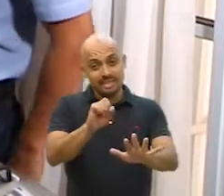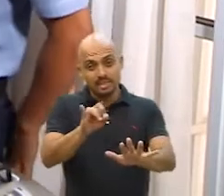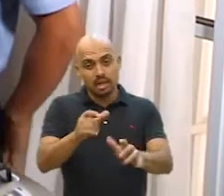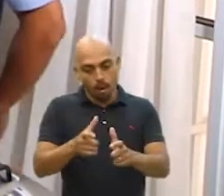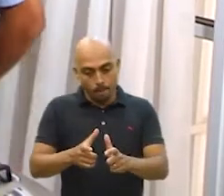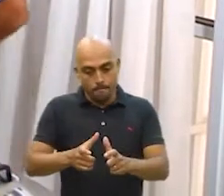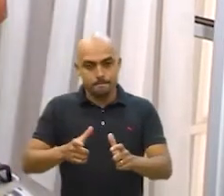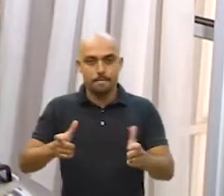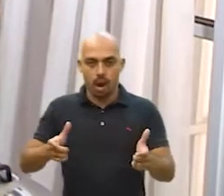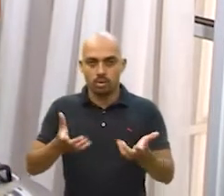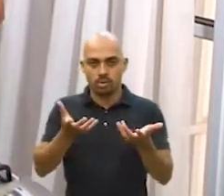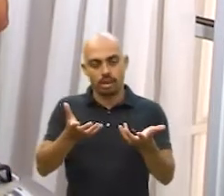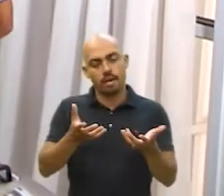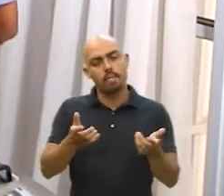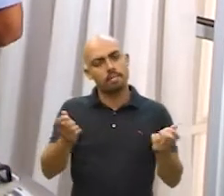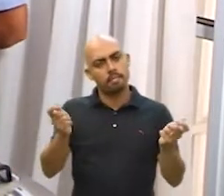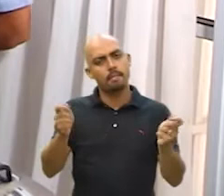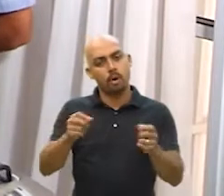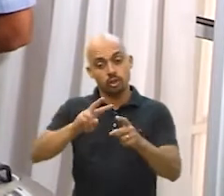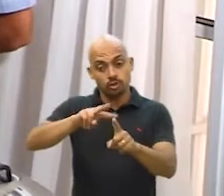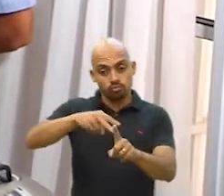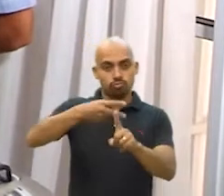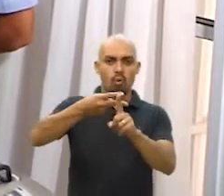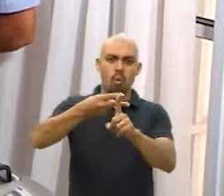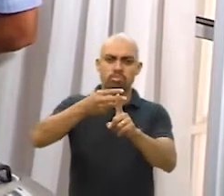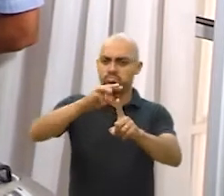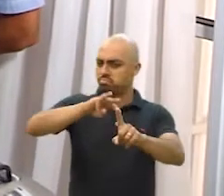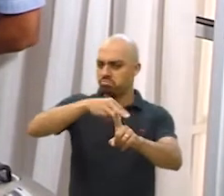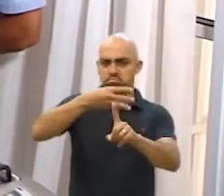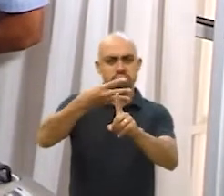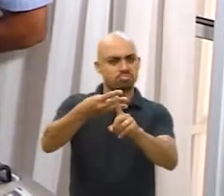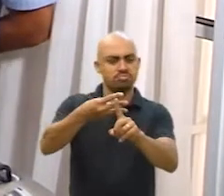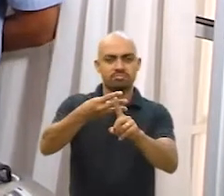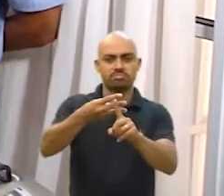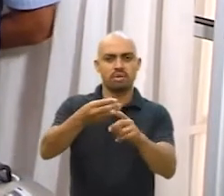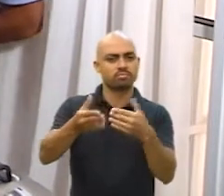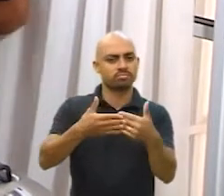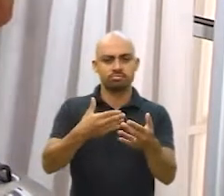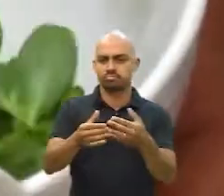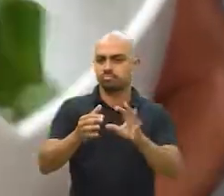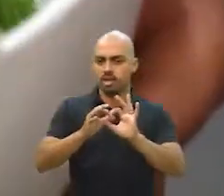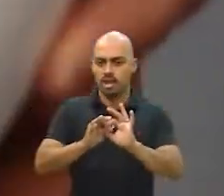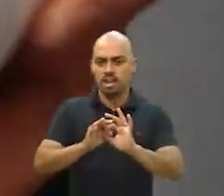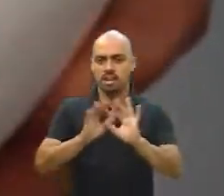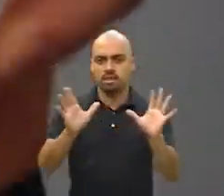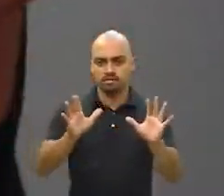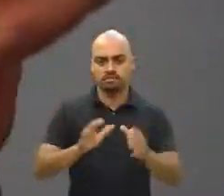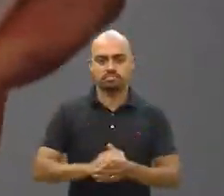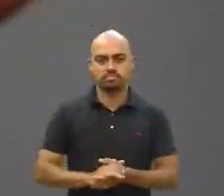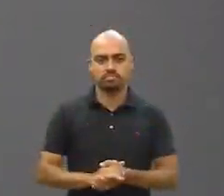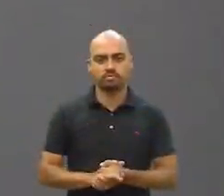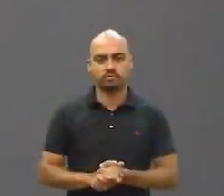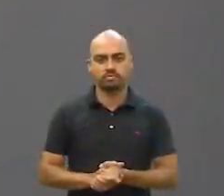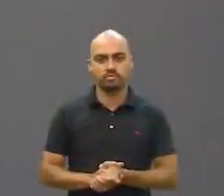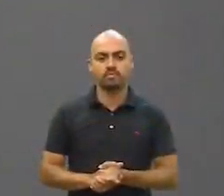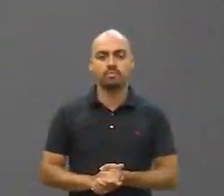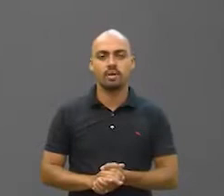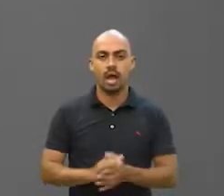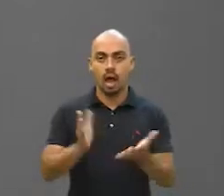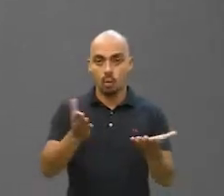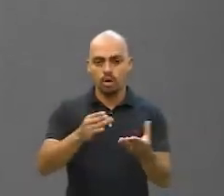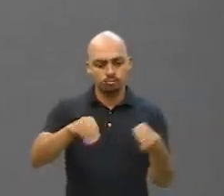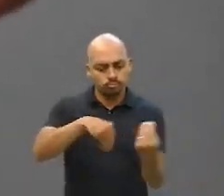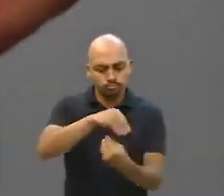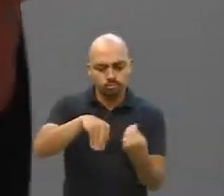omelete grande, você aumenta a quantidade da beldroega para a quantidade dos ovos. Agora é só misturar. Você